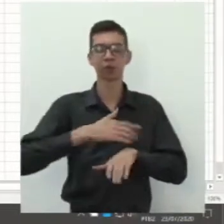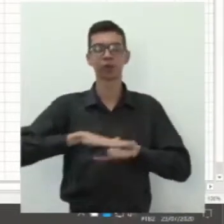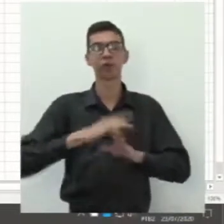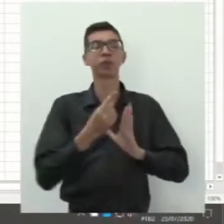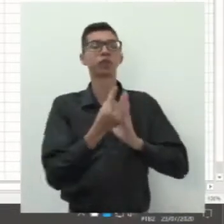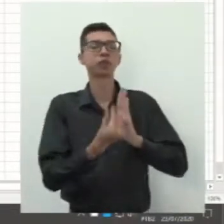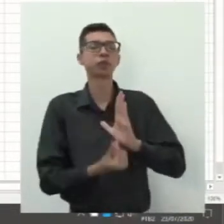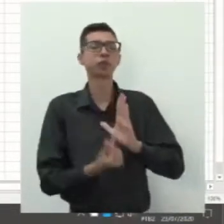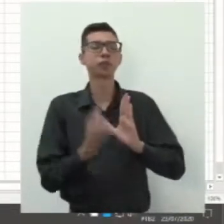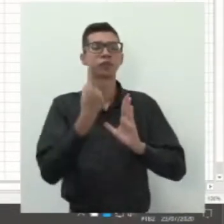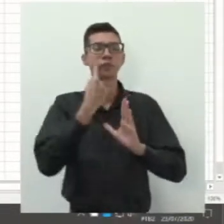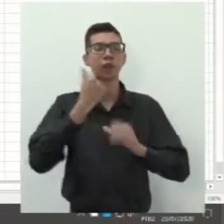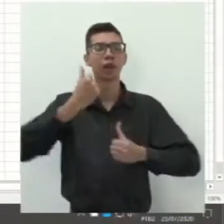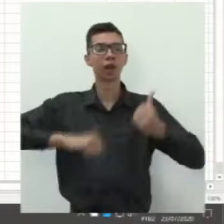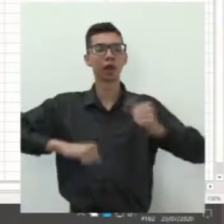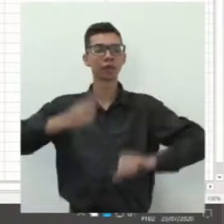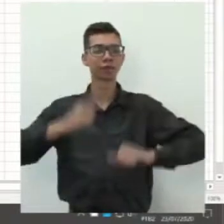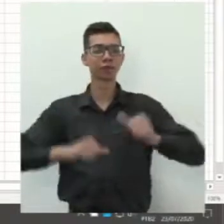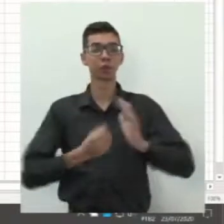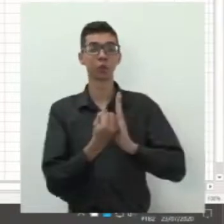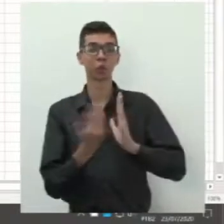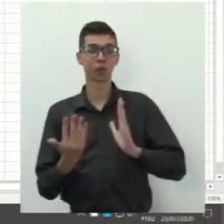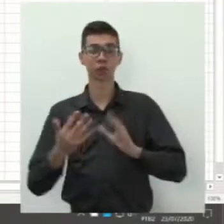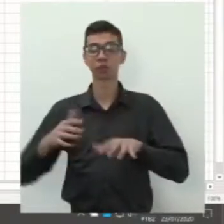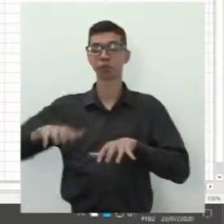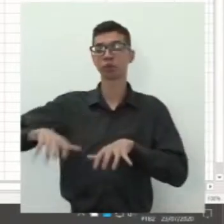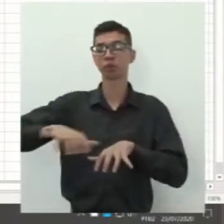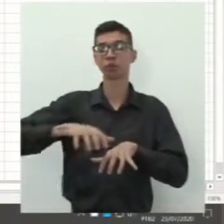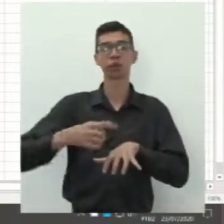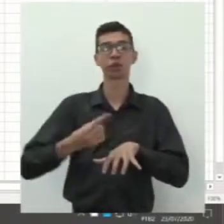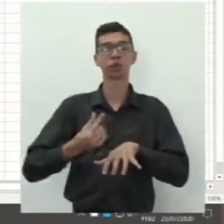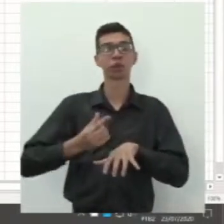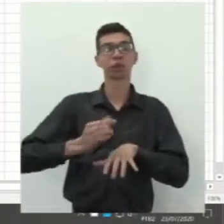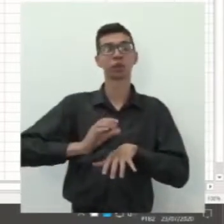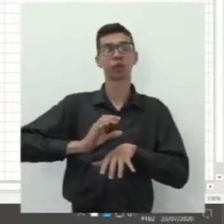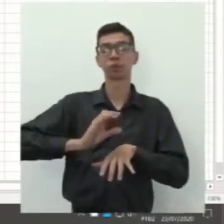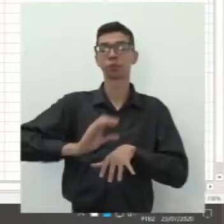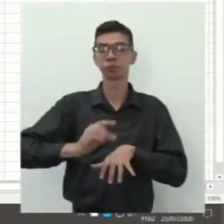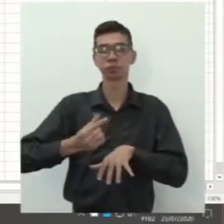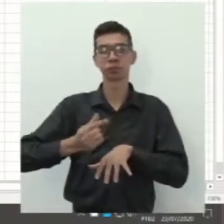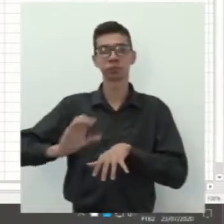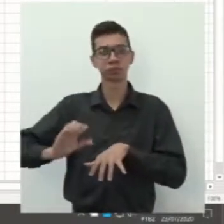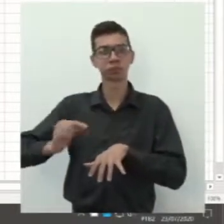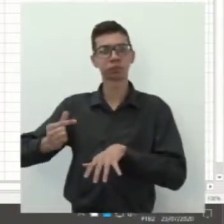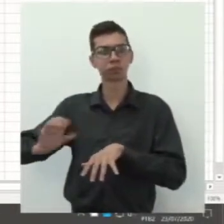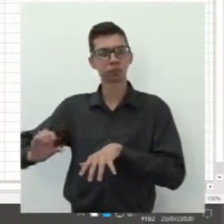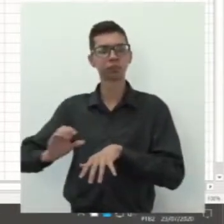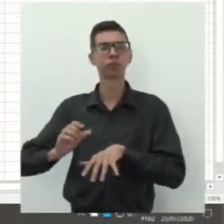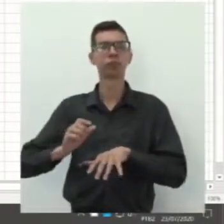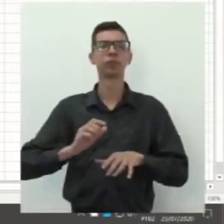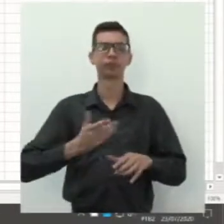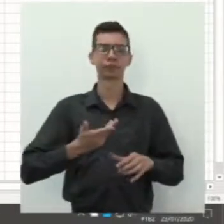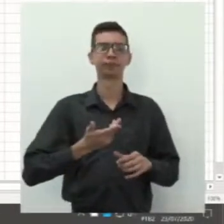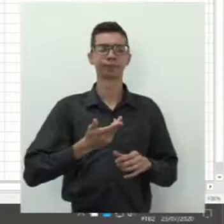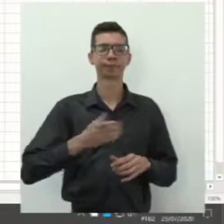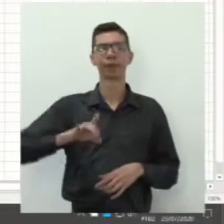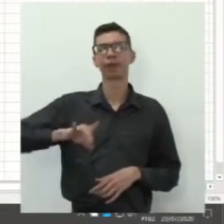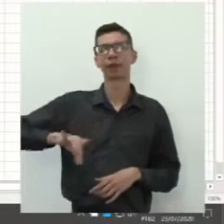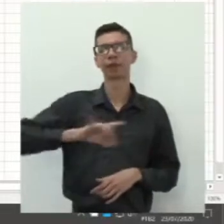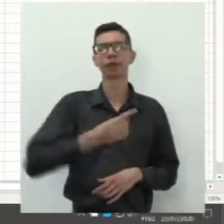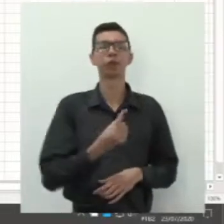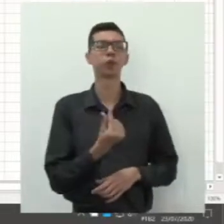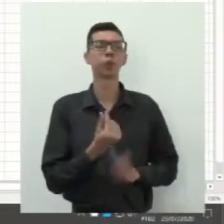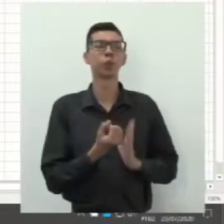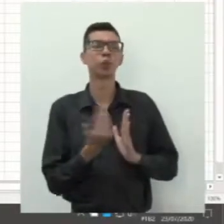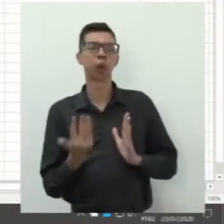né? O quanto que cada setor recebeu em cada trimestre. Ah, preciso aqui, eu vou reorganizar, né? Eu